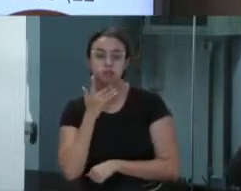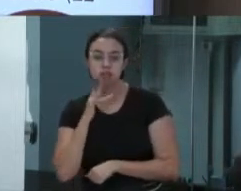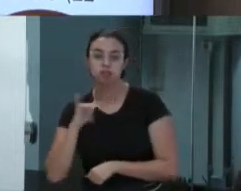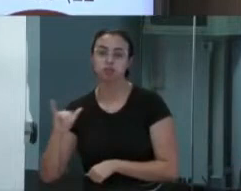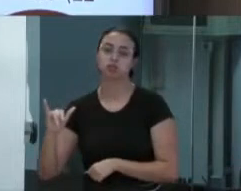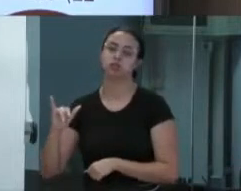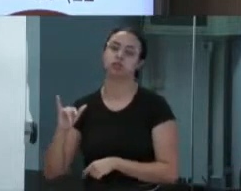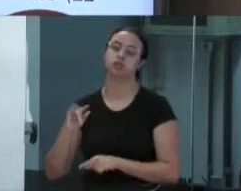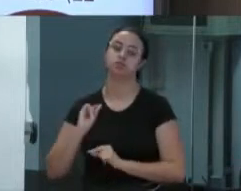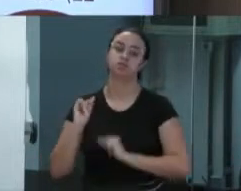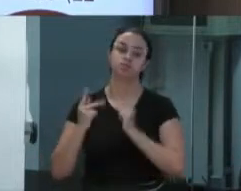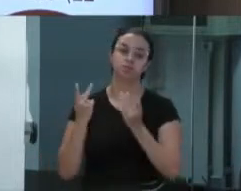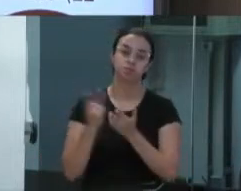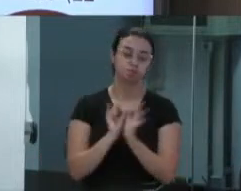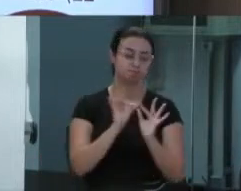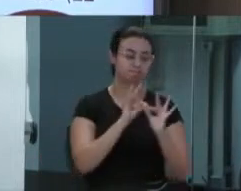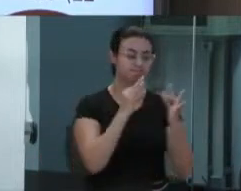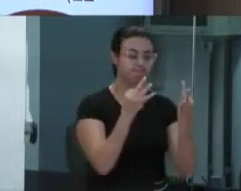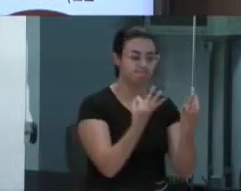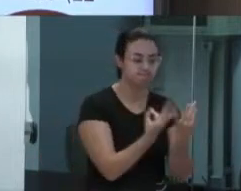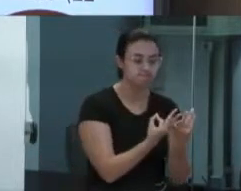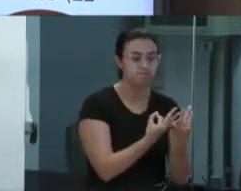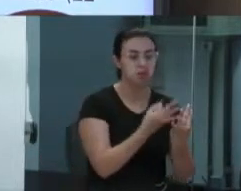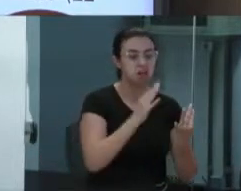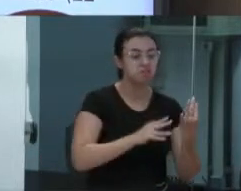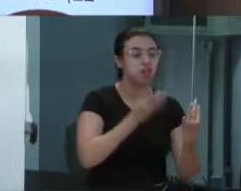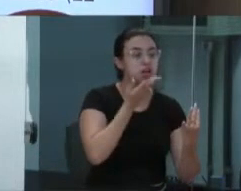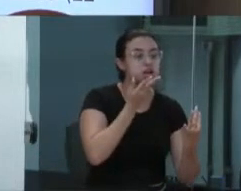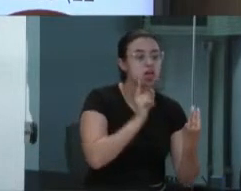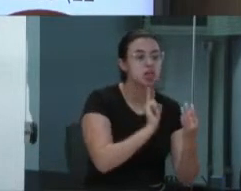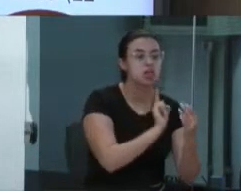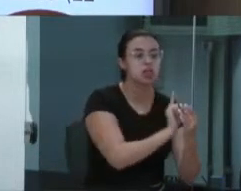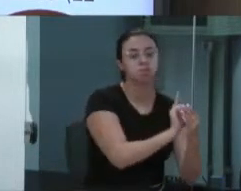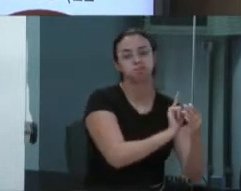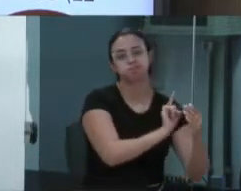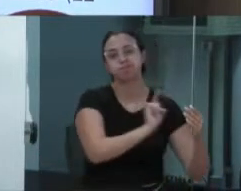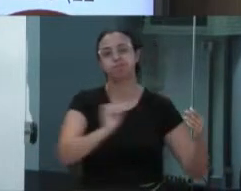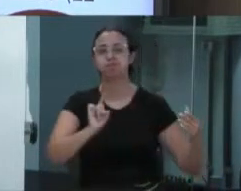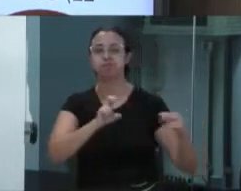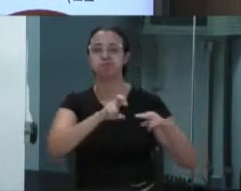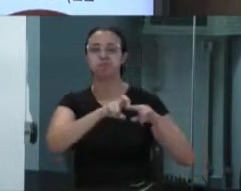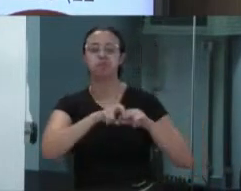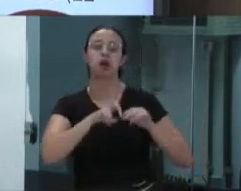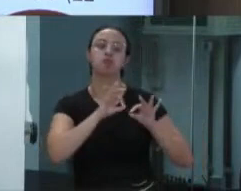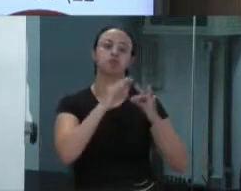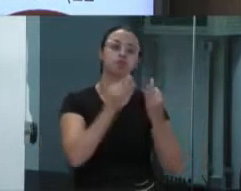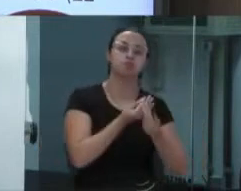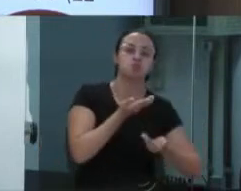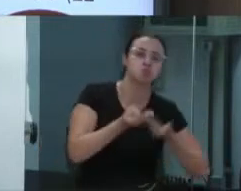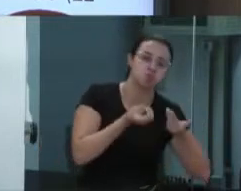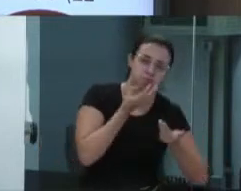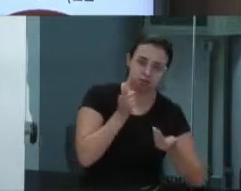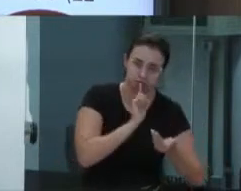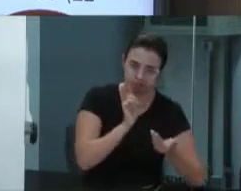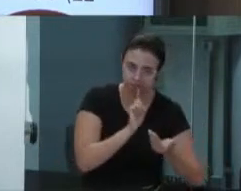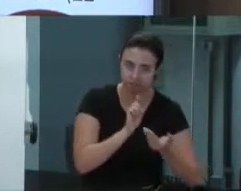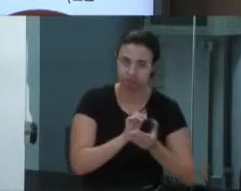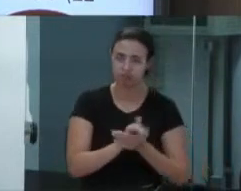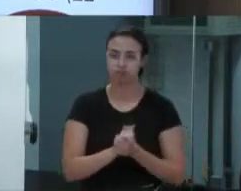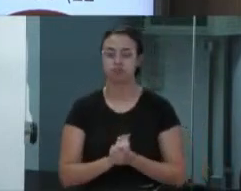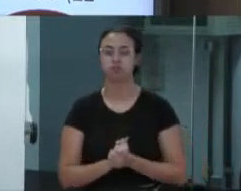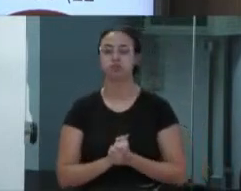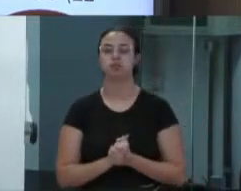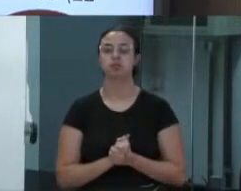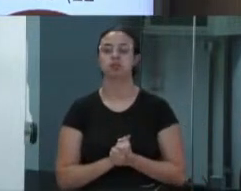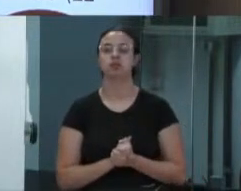foram tiradas das suas famílias por motivos, né, de violação de direitos. Encerramos junho com 70 nos